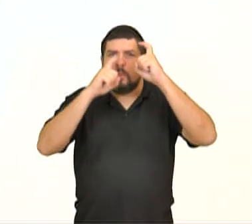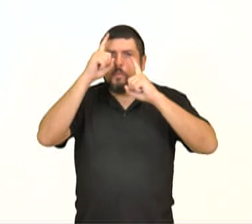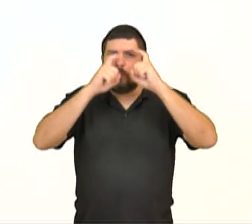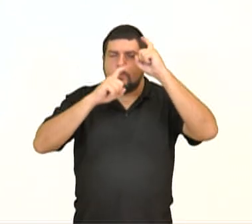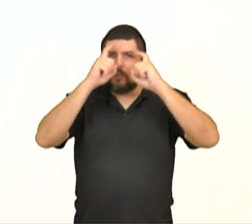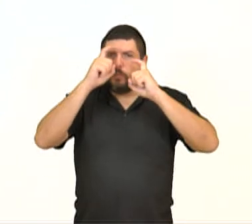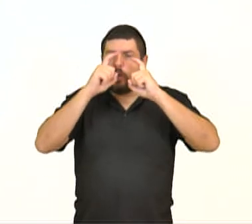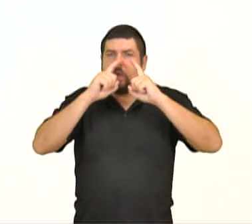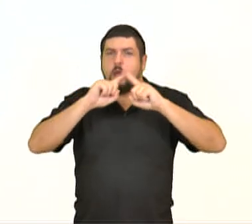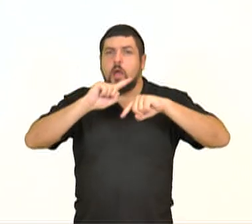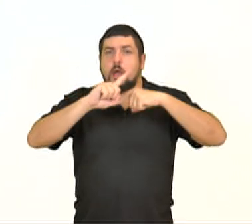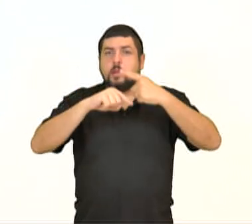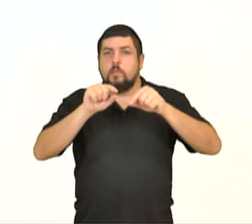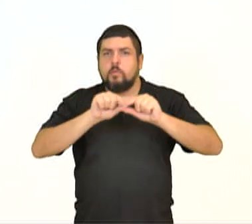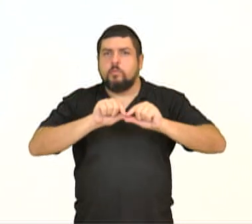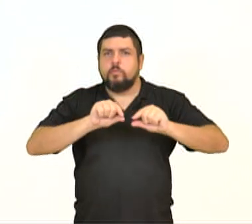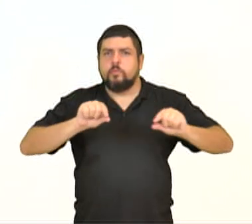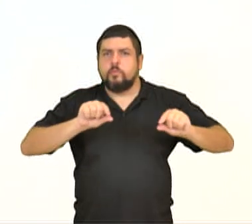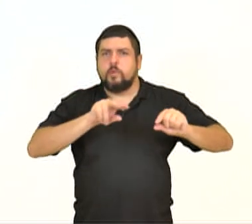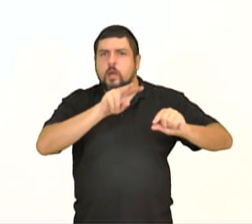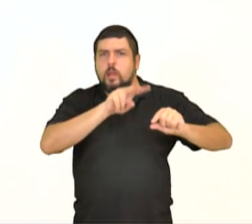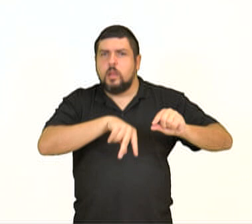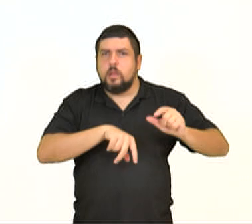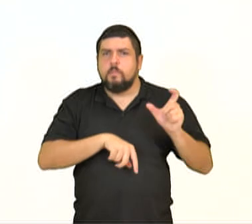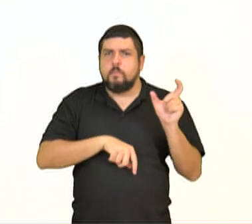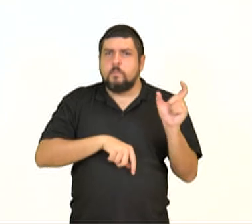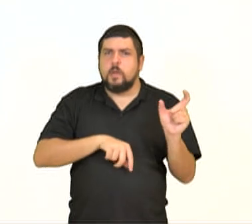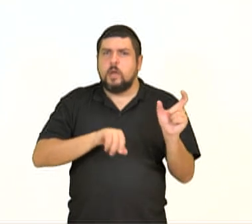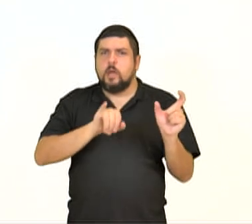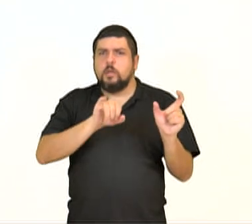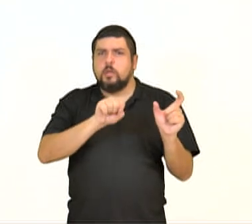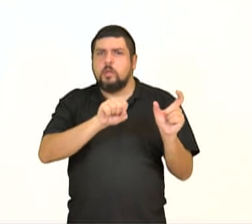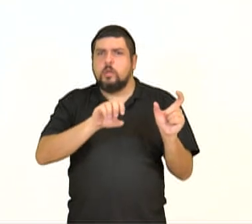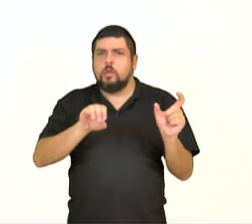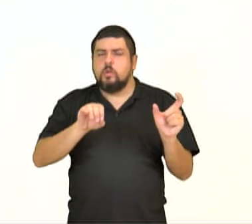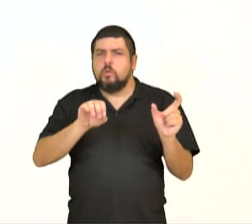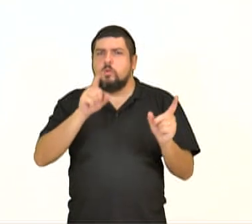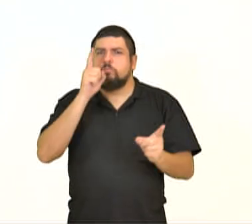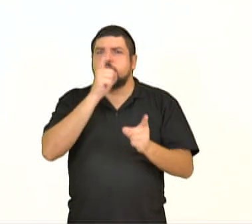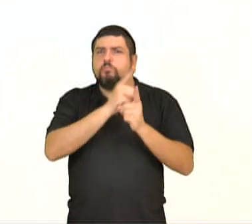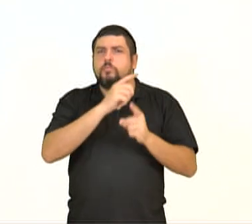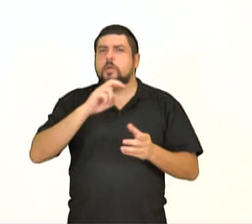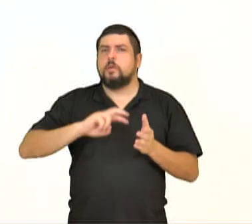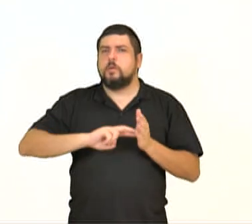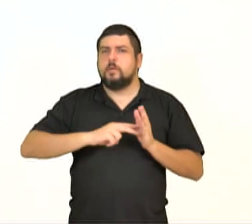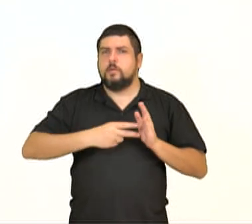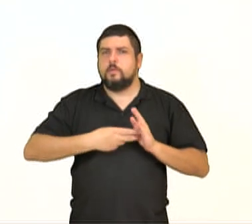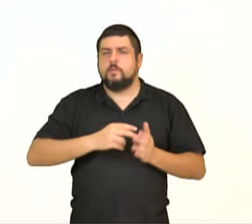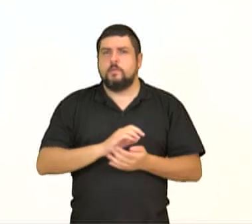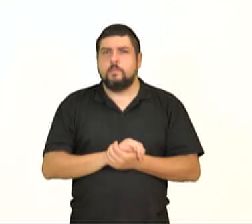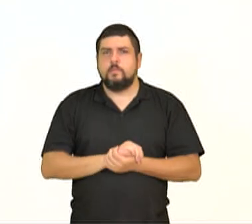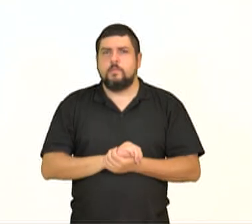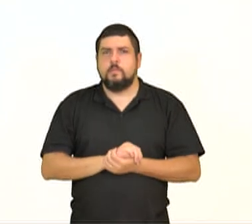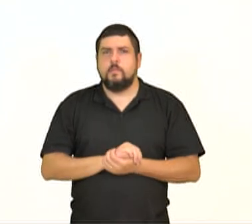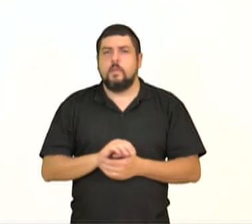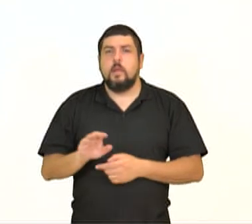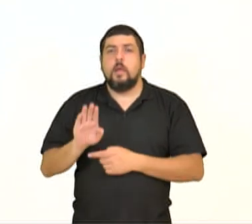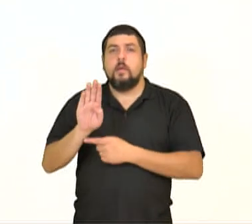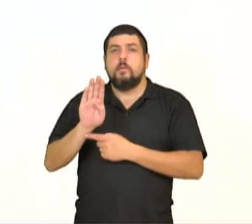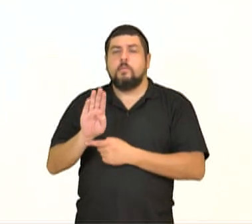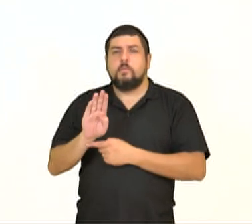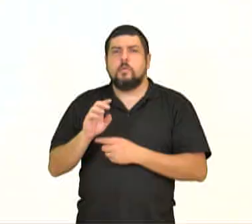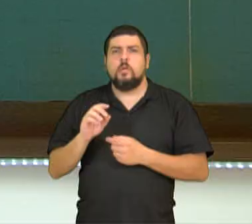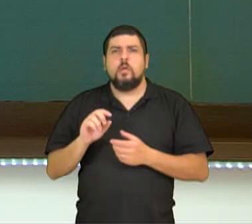consiga, né, fazer uma interpretação mais adequada possível desse pronome isso, né? E qual é a sua função